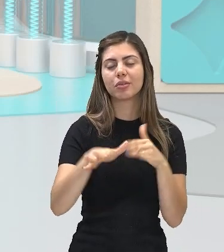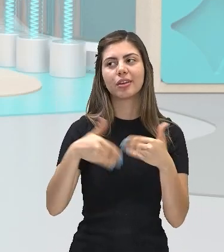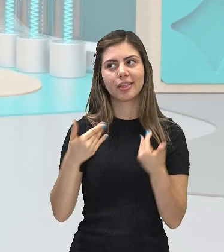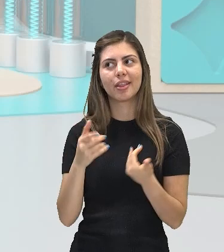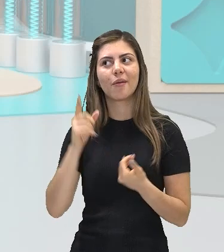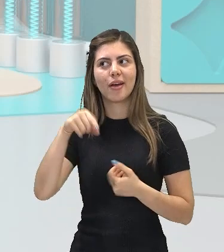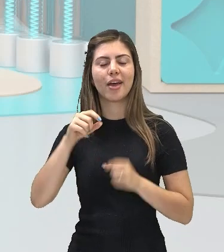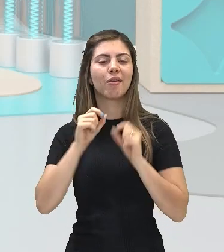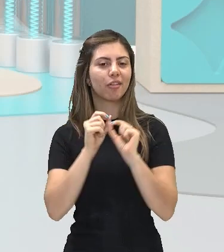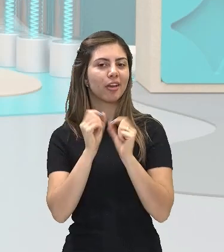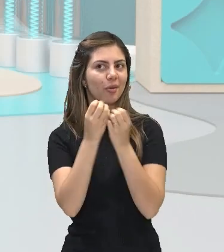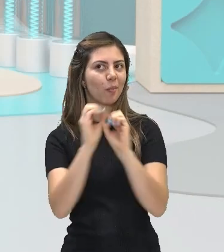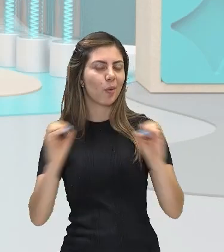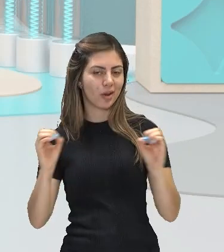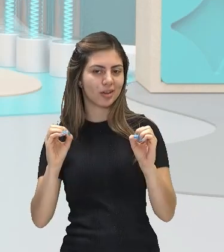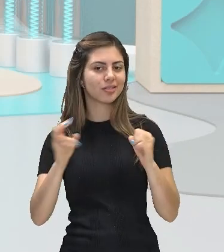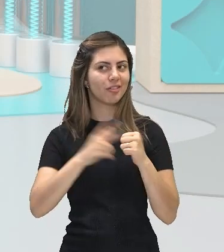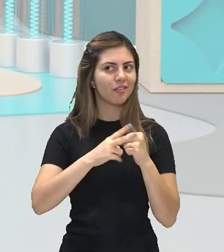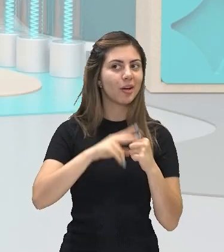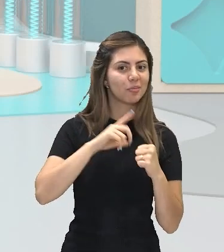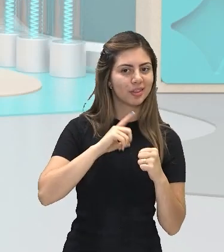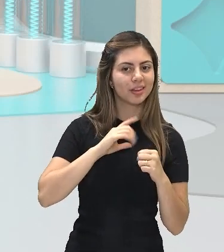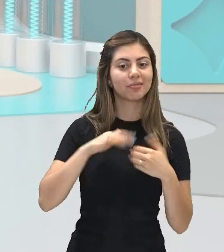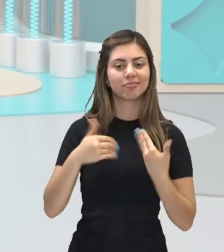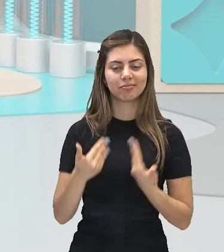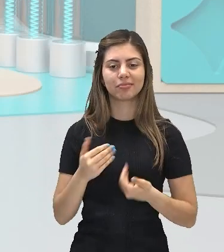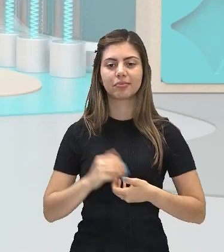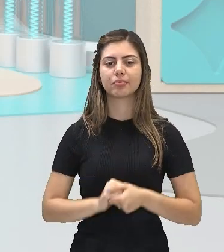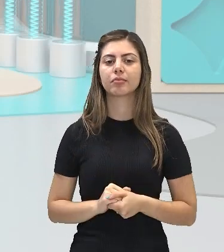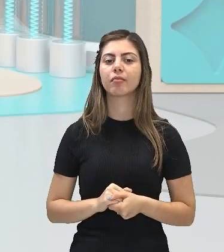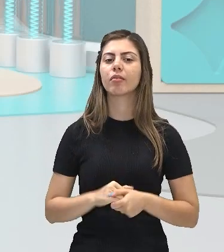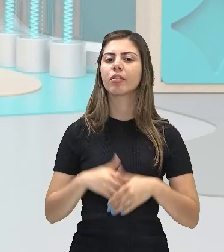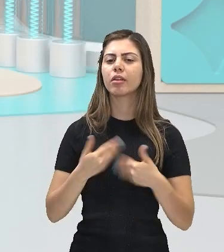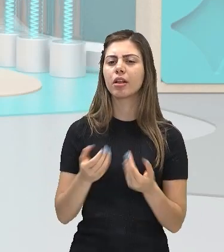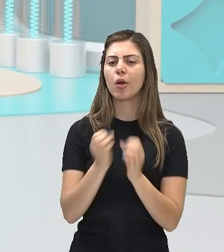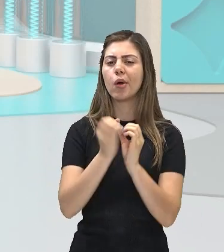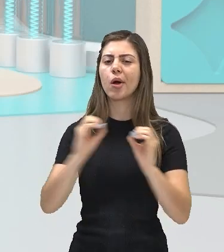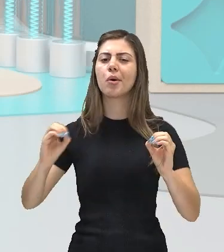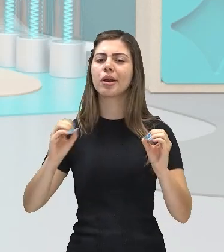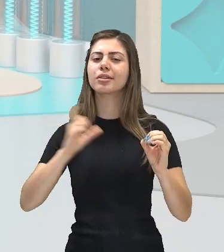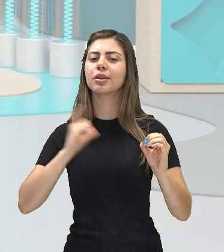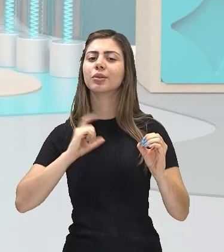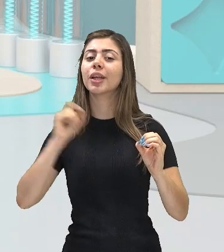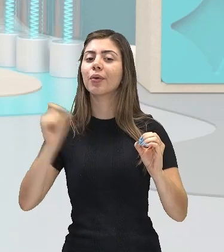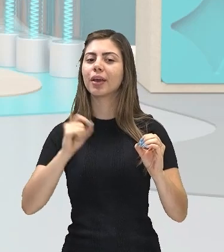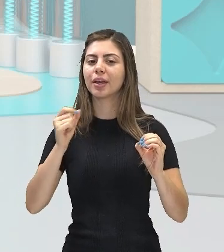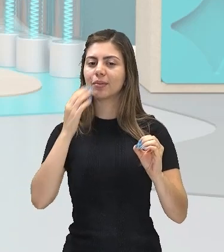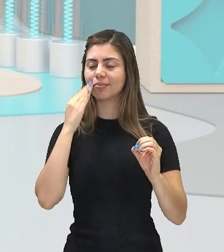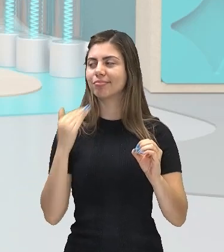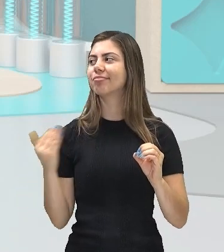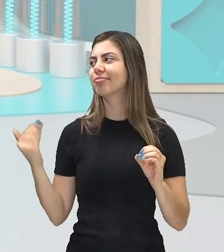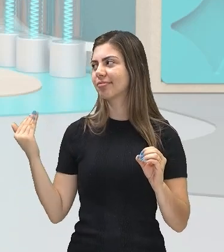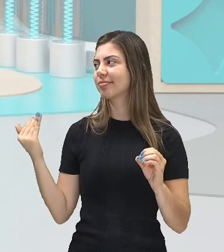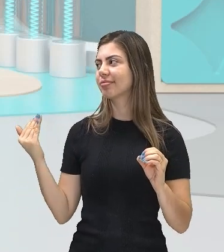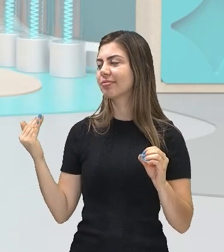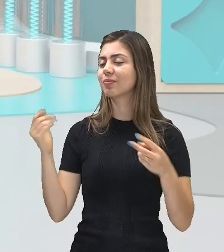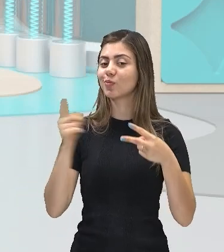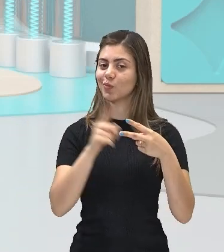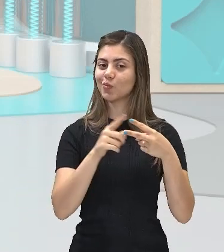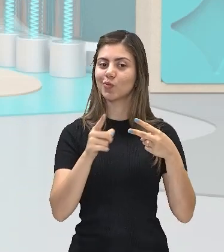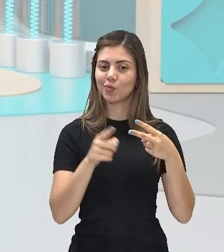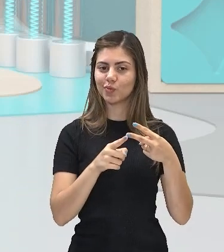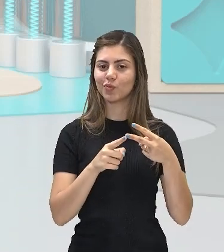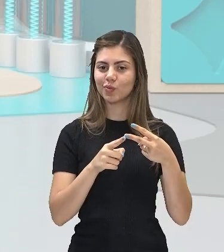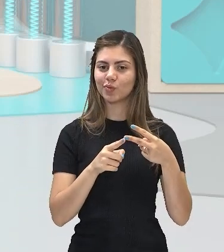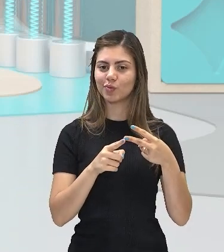oração. E aí, a maioria das orações tem o quê? Passa na sua próxima tela. Sintagma nominal e sintagma